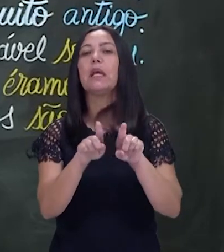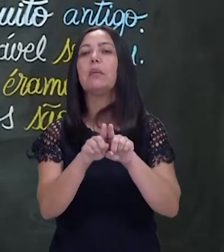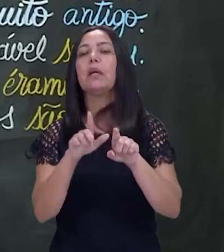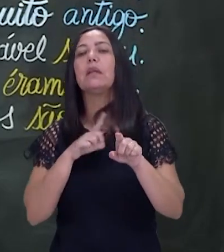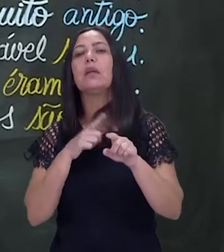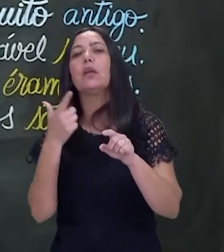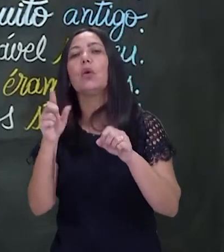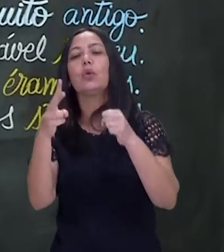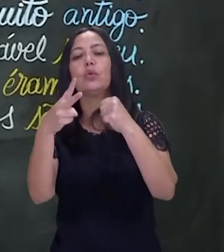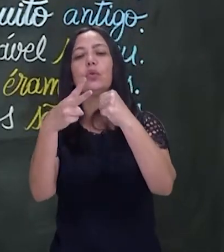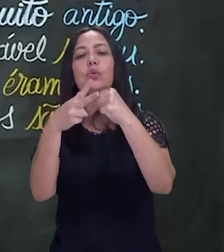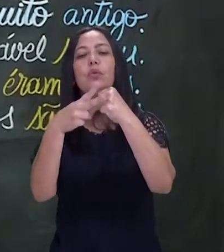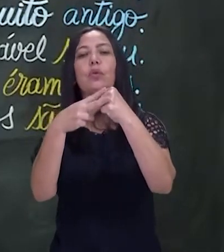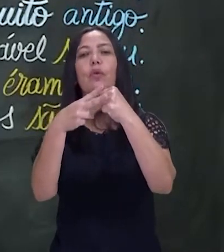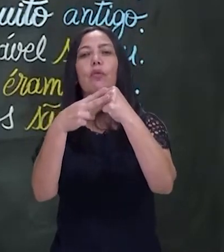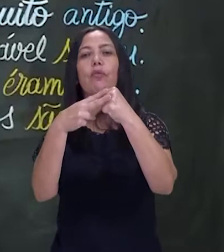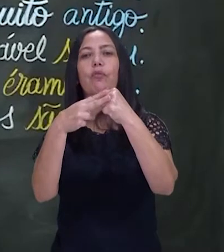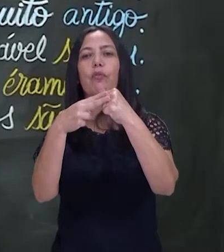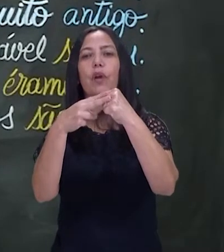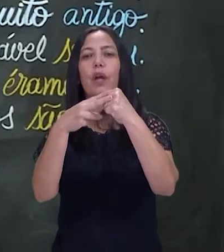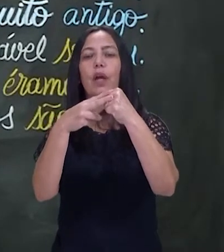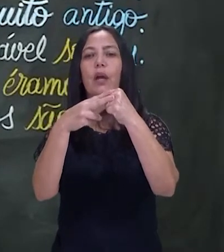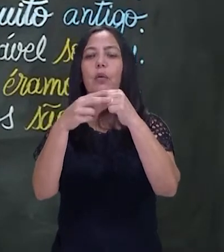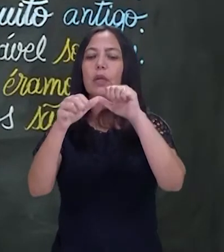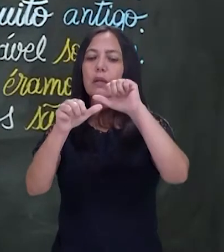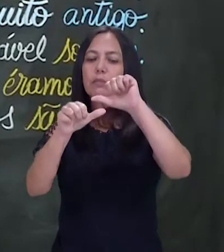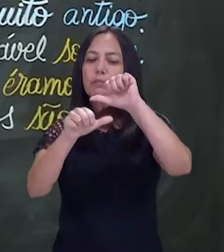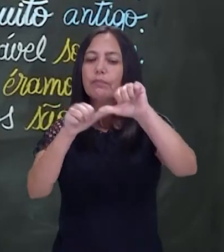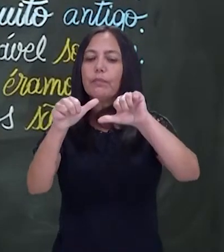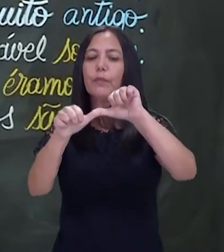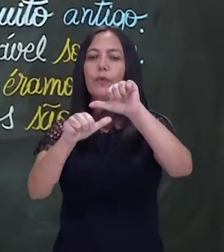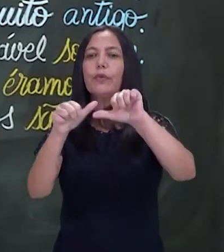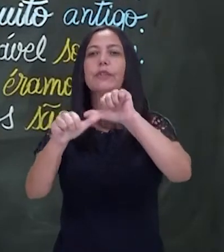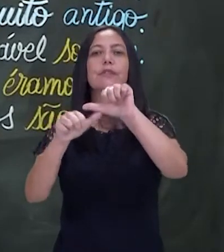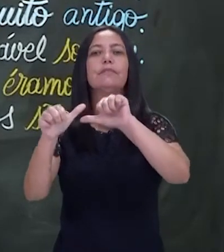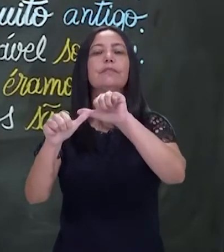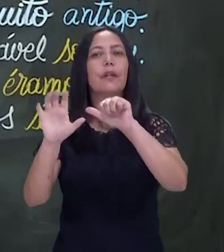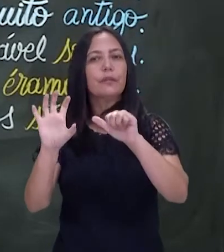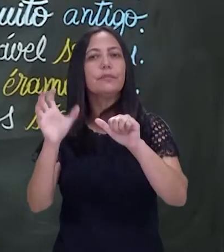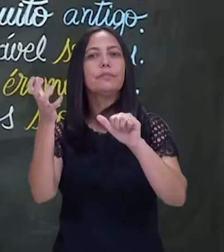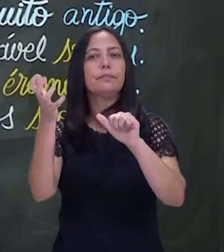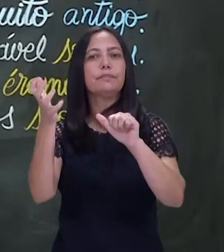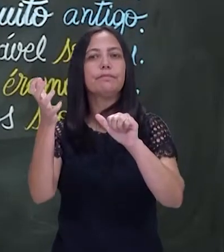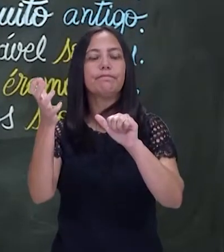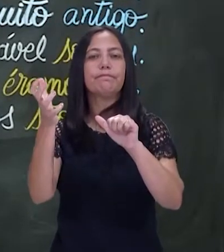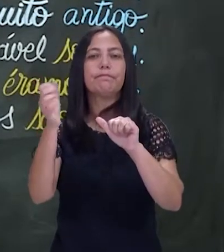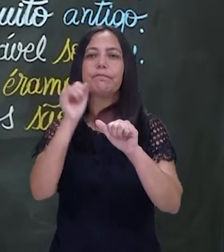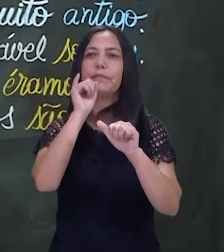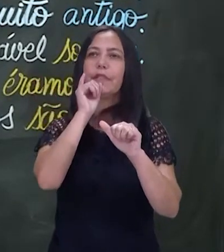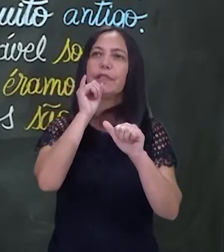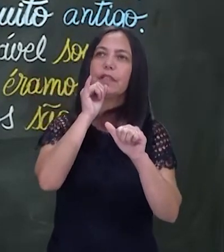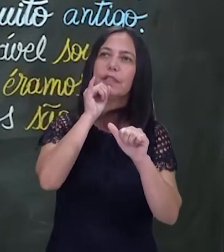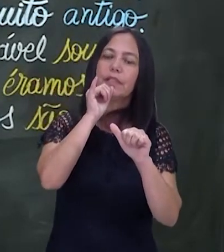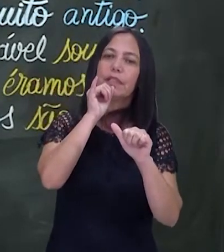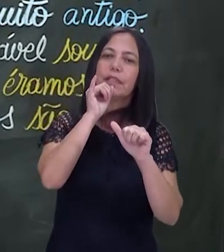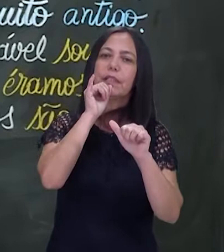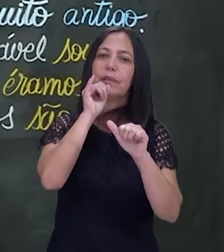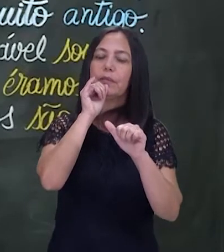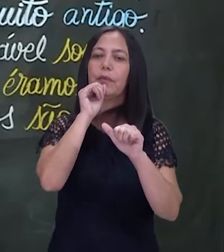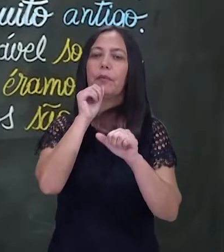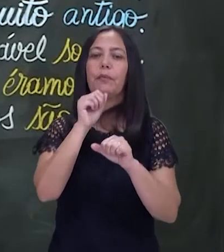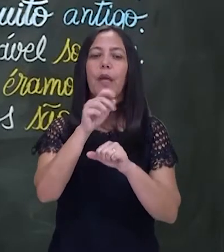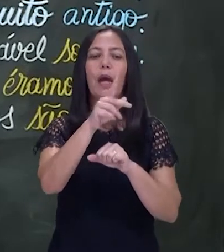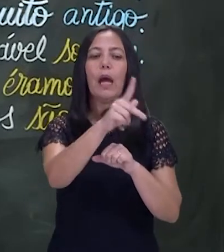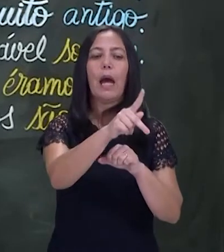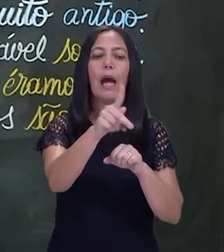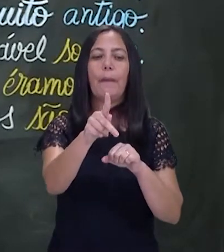outros verbos de ligação que a gente chama de verbos mutatórios, ou seja, são verbos que indicam uma mudança, tal como a